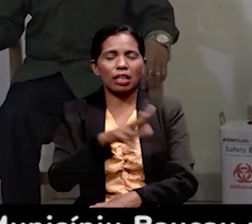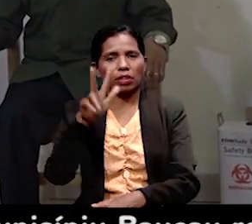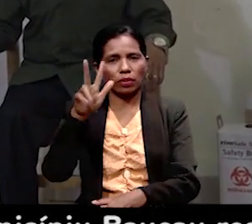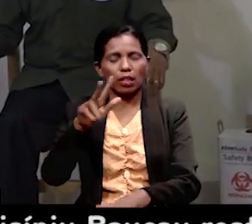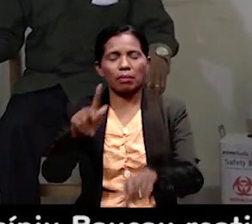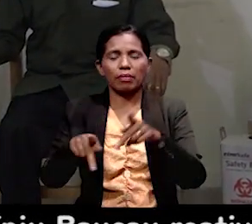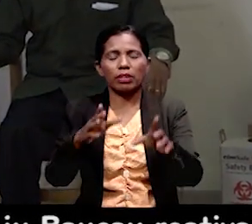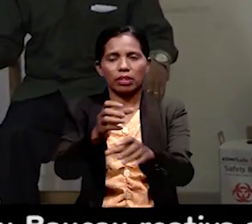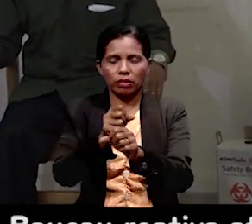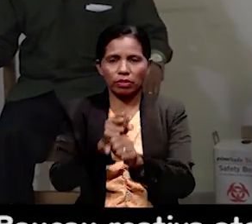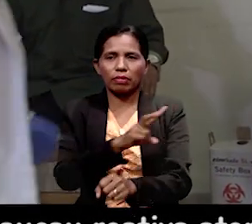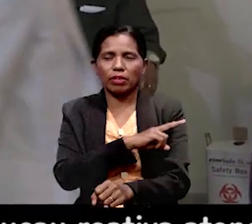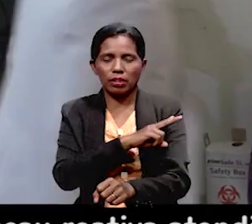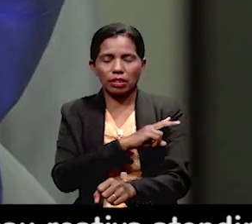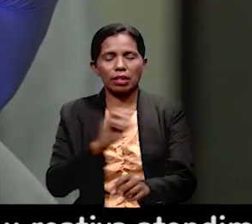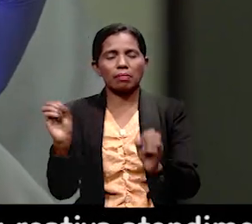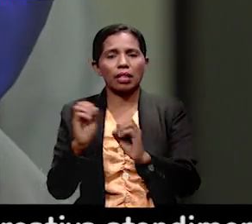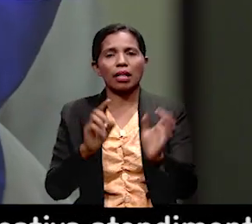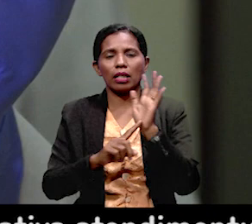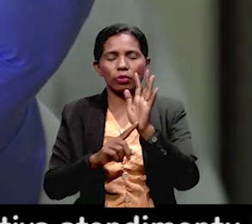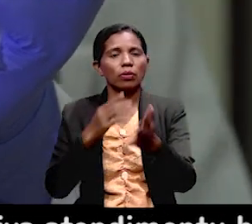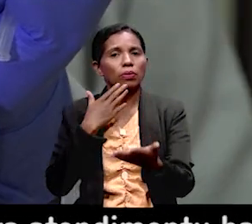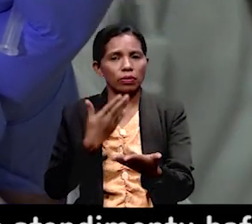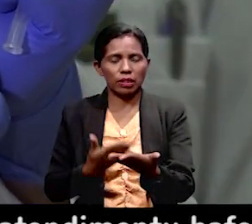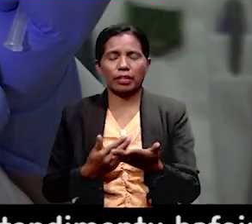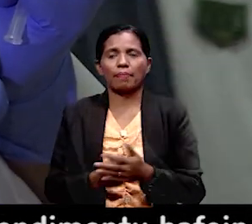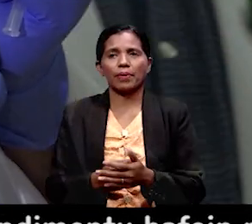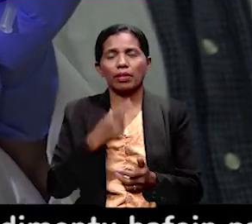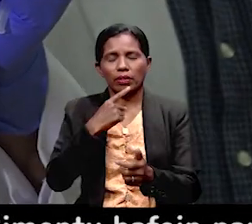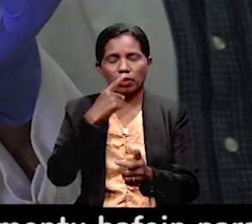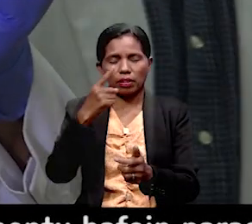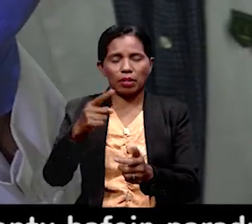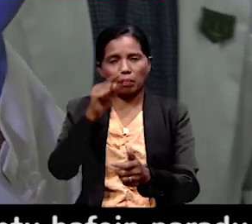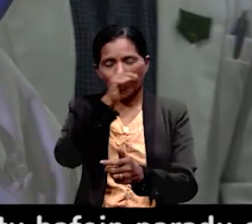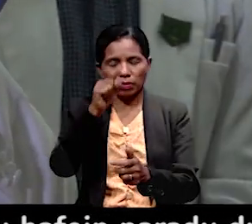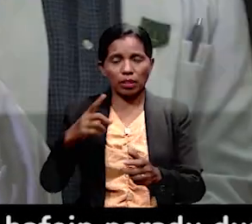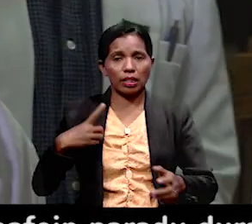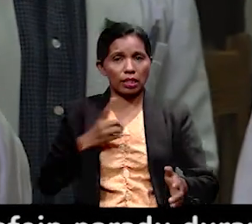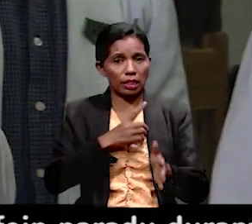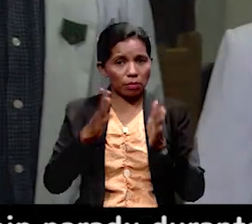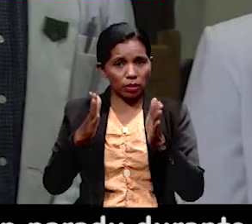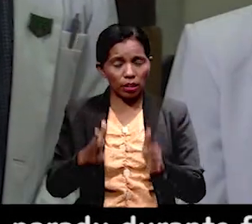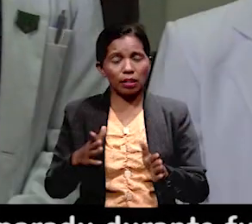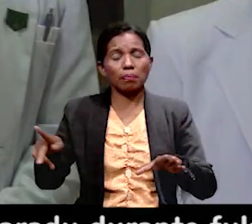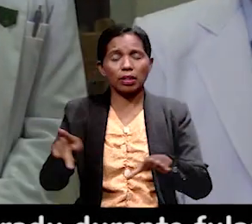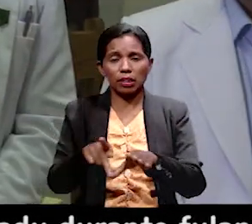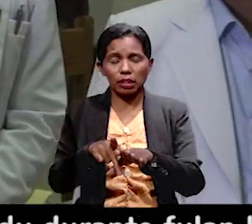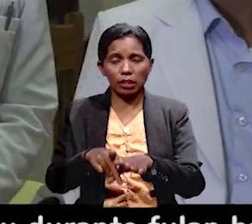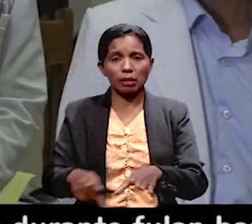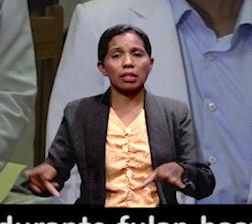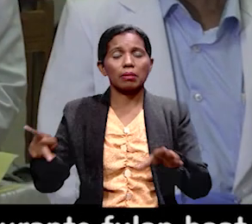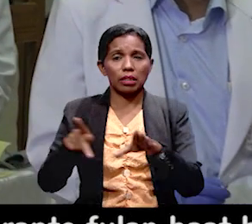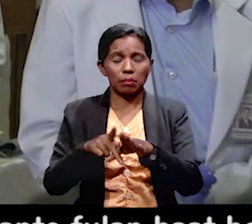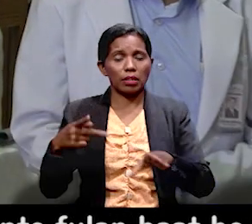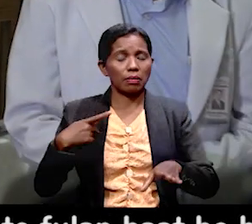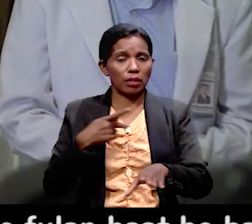simular a vacina e a efetividade. Odete declara assunto, né? Onde responde a pergunta do deputado Siranian, Bahira participa em plenária